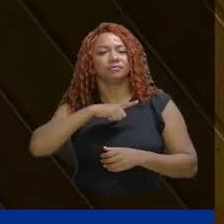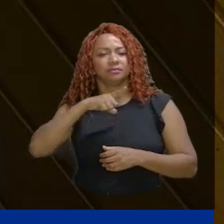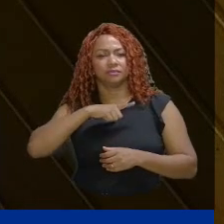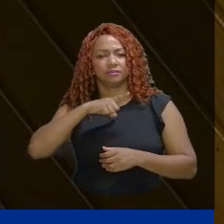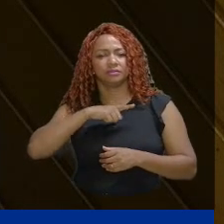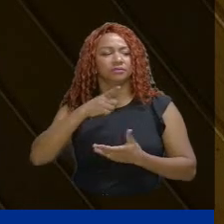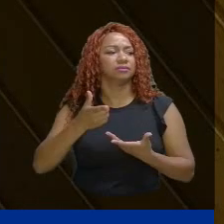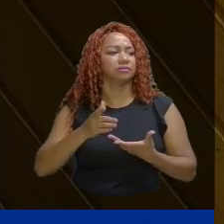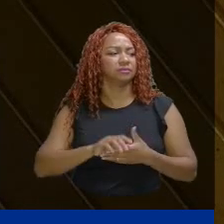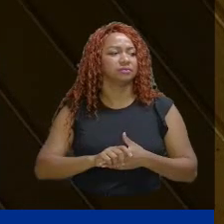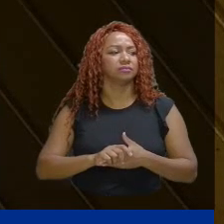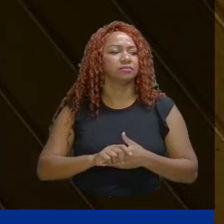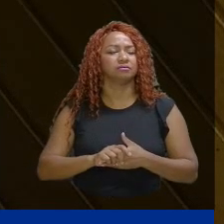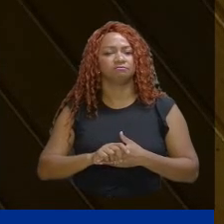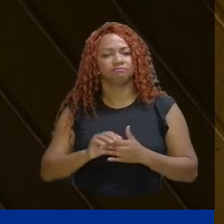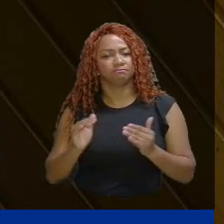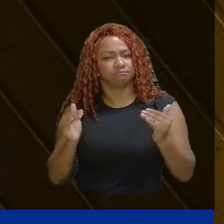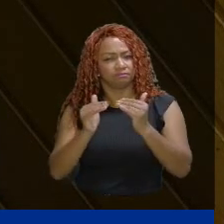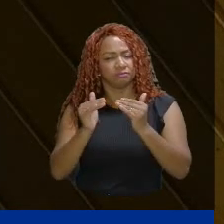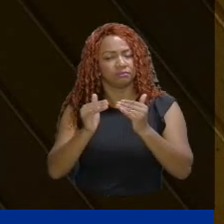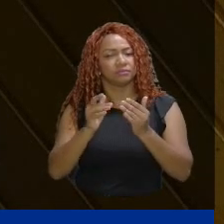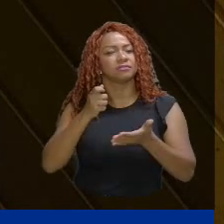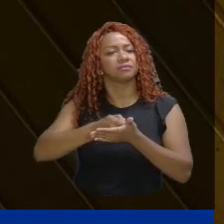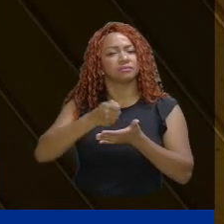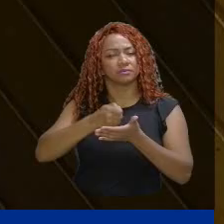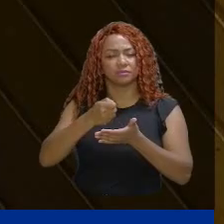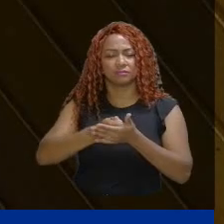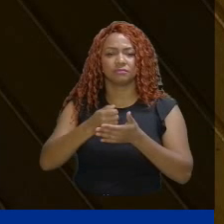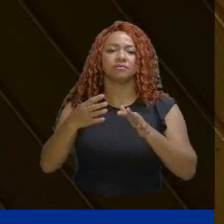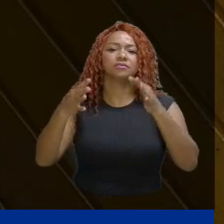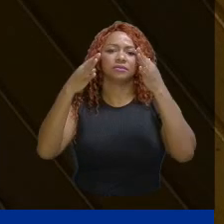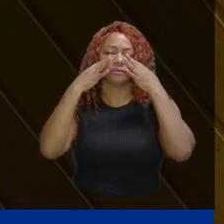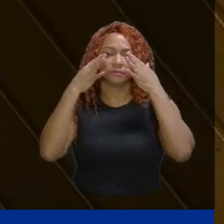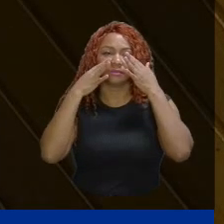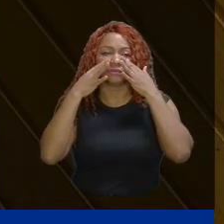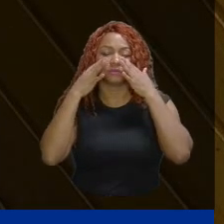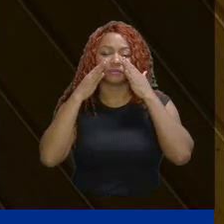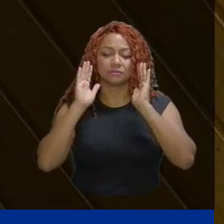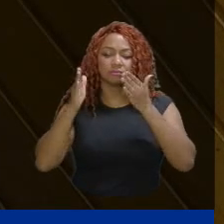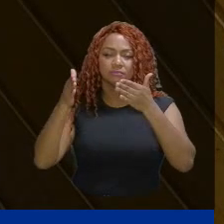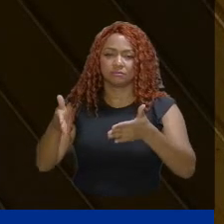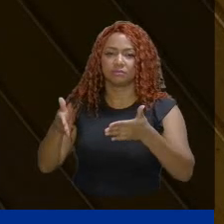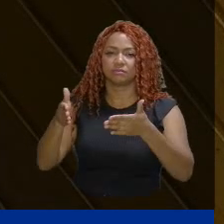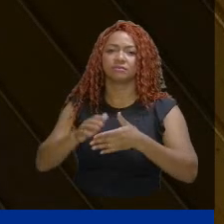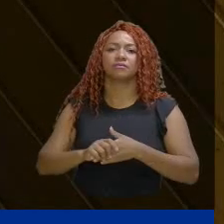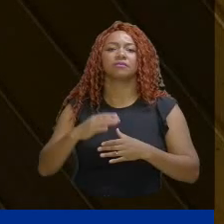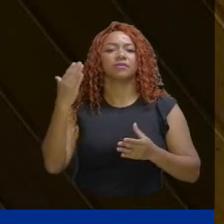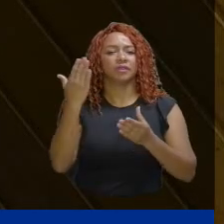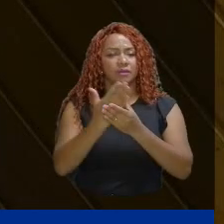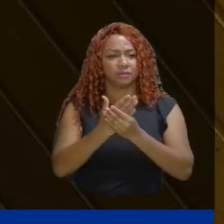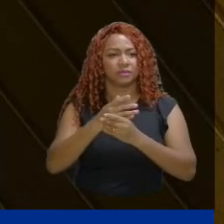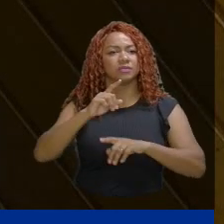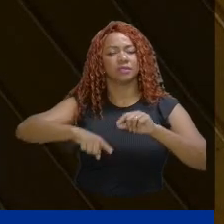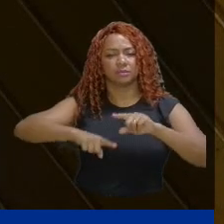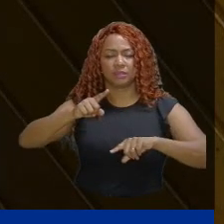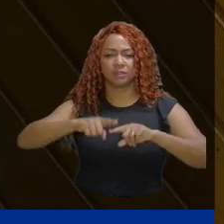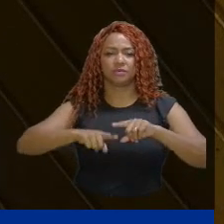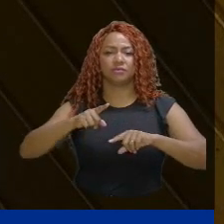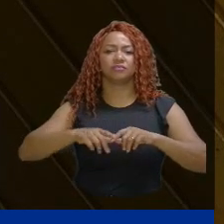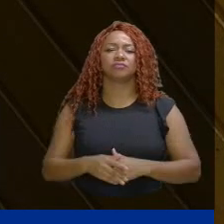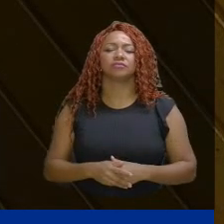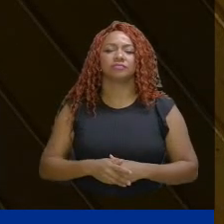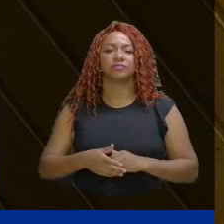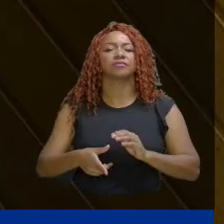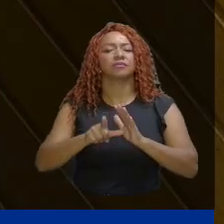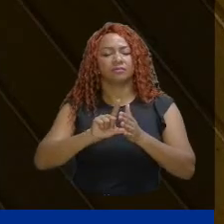uma tramitação singular, exigindo especial atenção às suas especificidades processuais e materiais. Diante